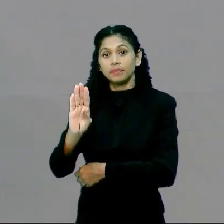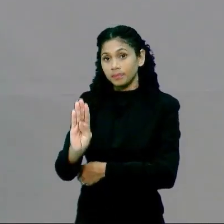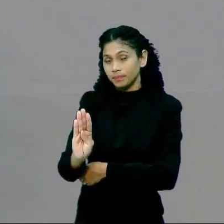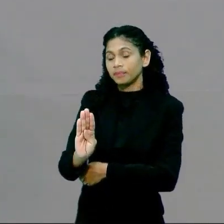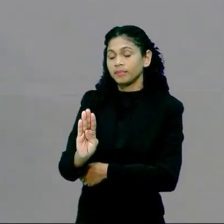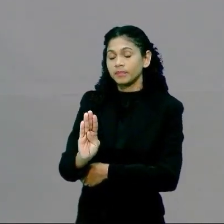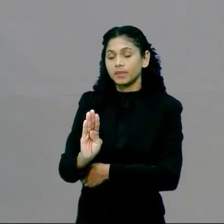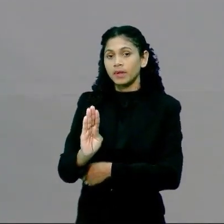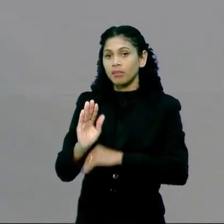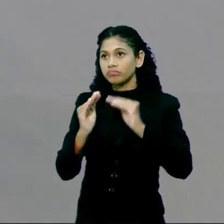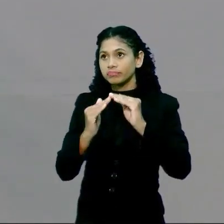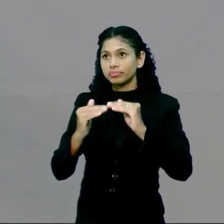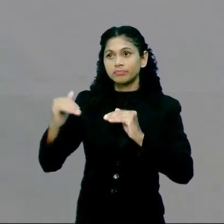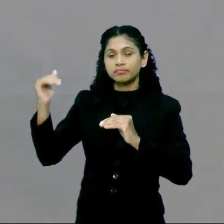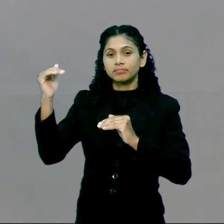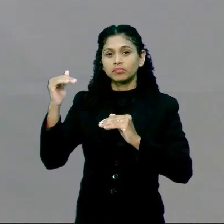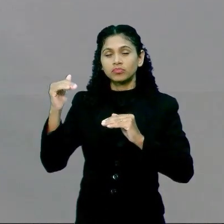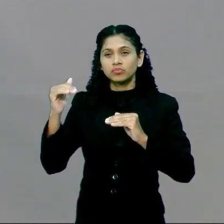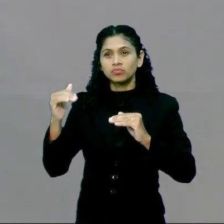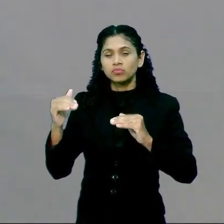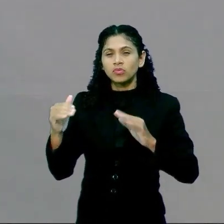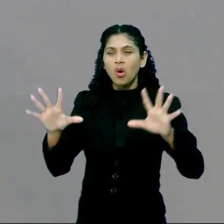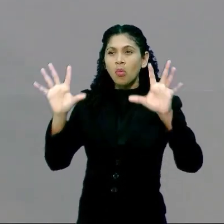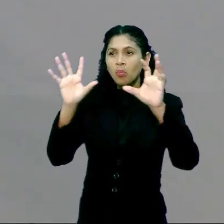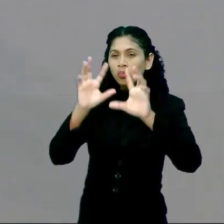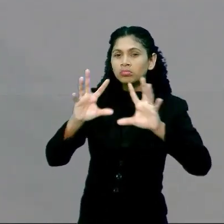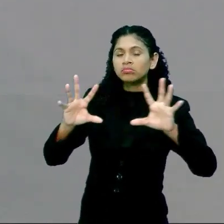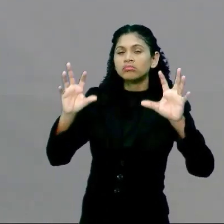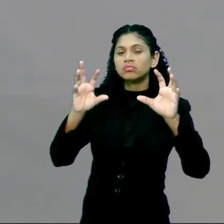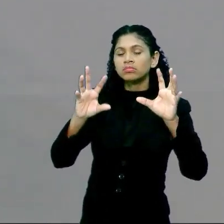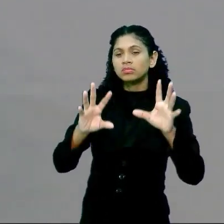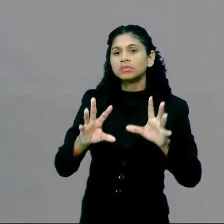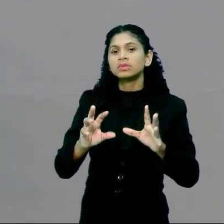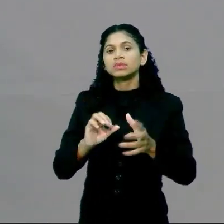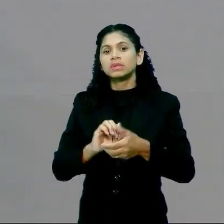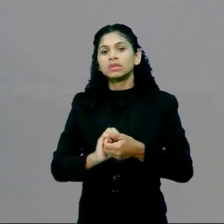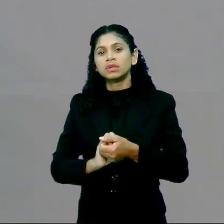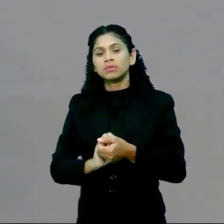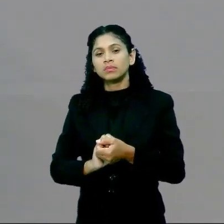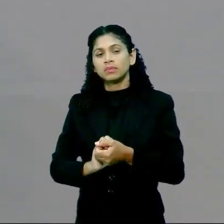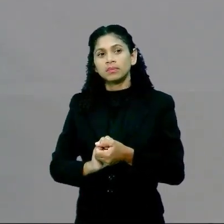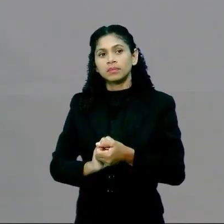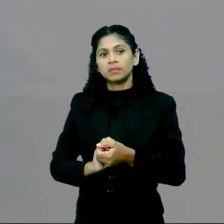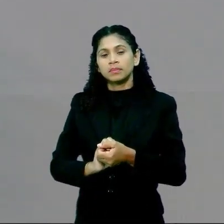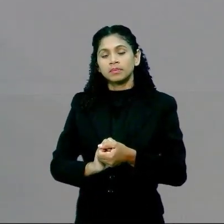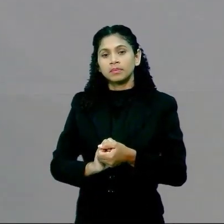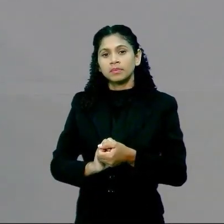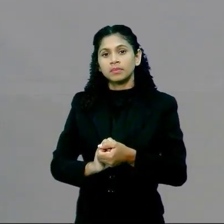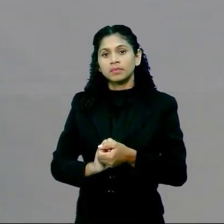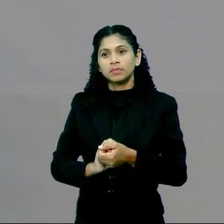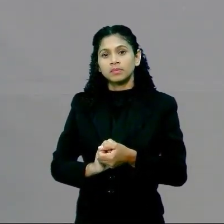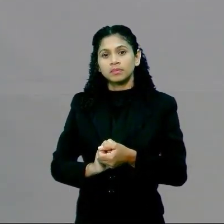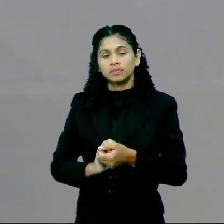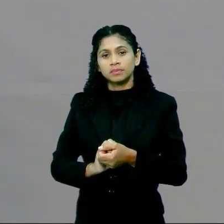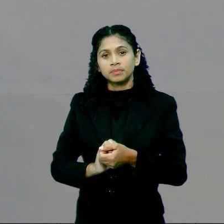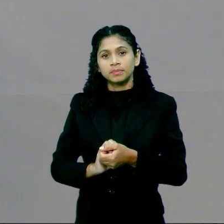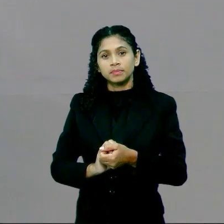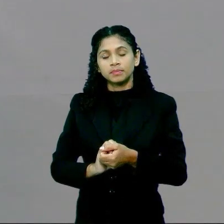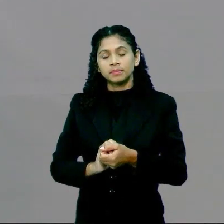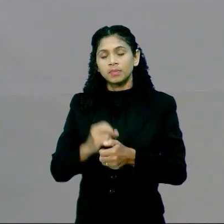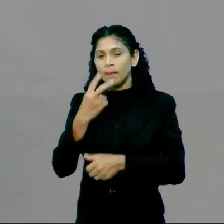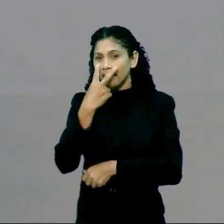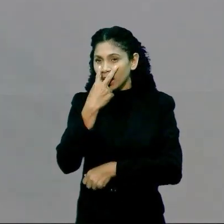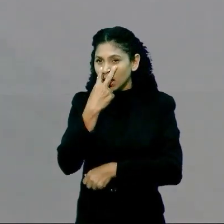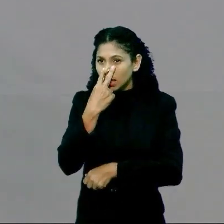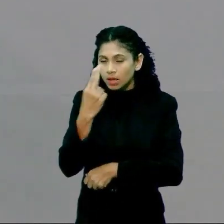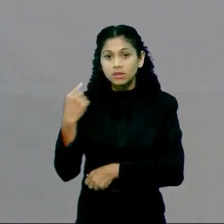turismo, o clima de lá é o clima mediterrâneo. Clima mediterrâneo, galera, para quem não conhece muito, ele é um clima, ele é parecido